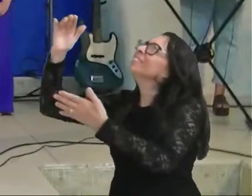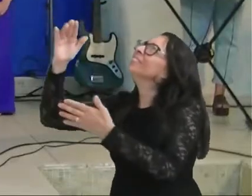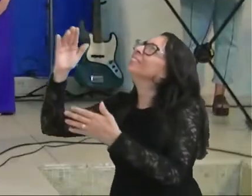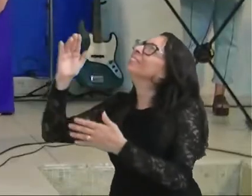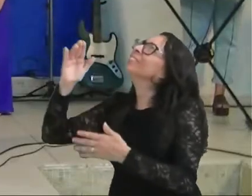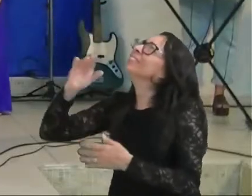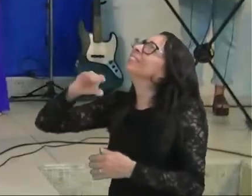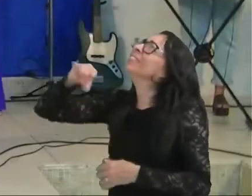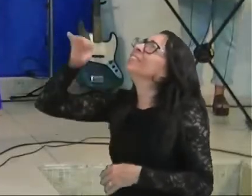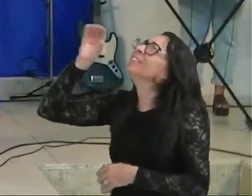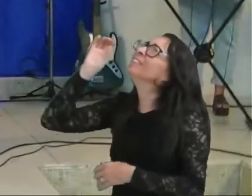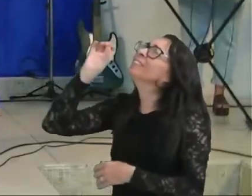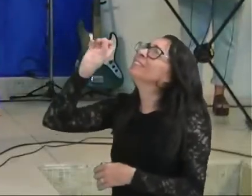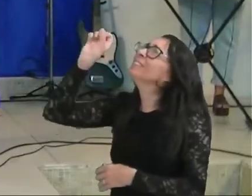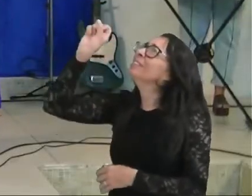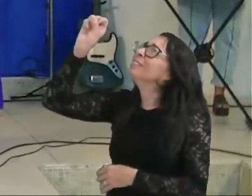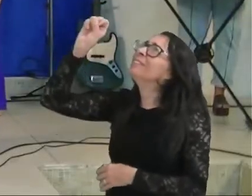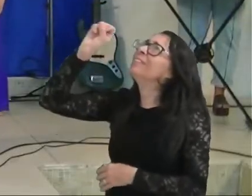te